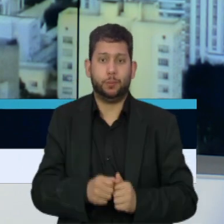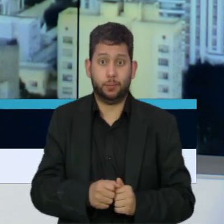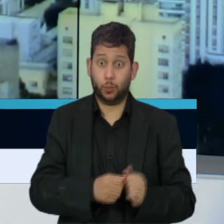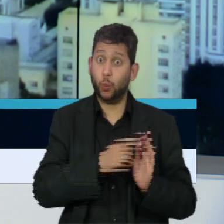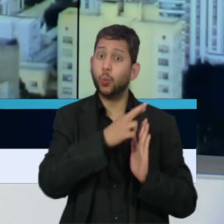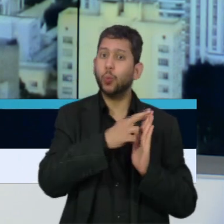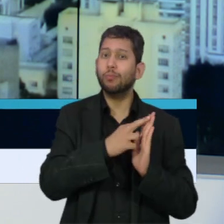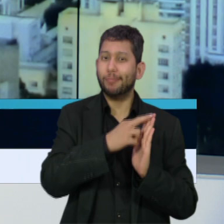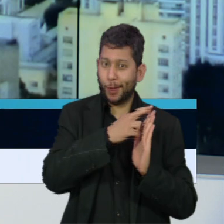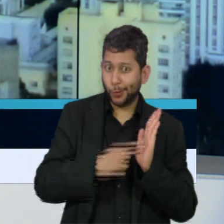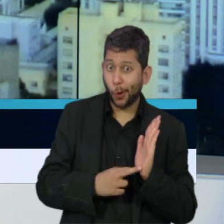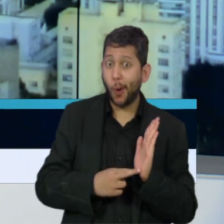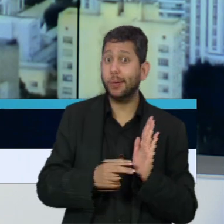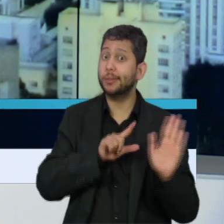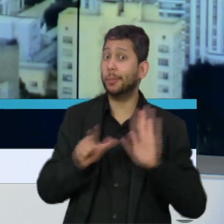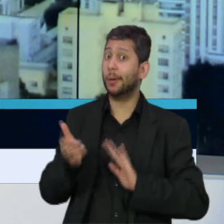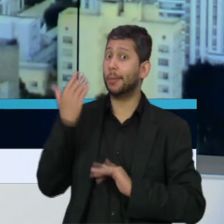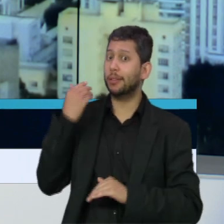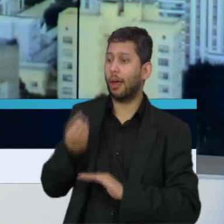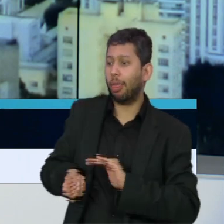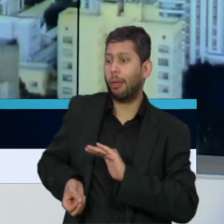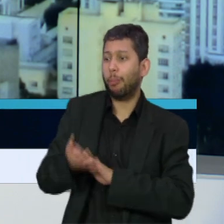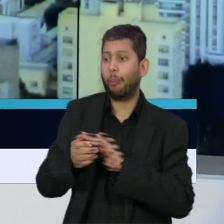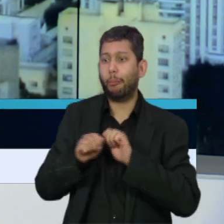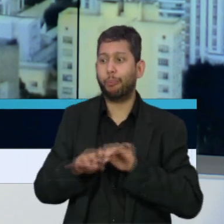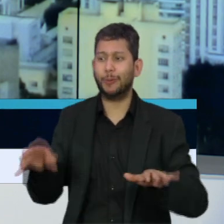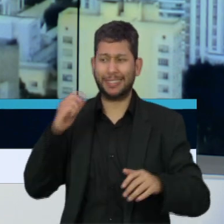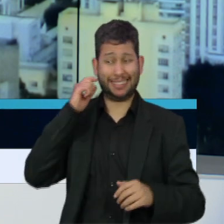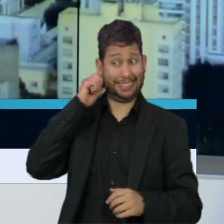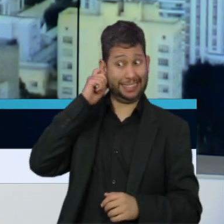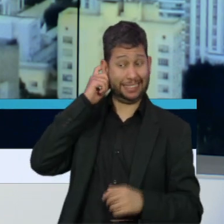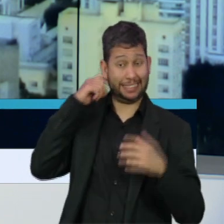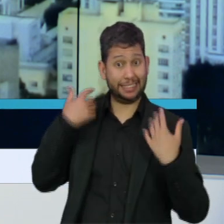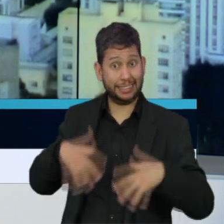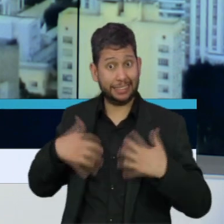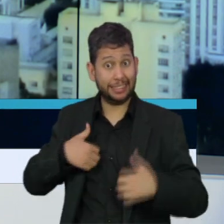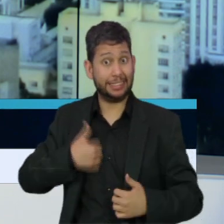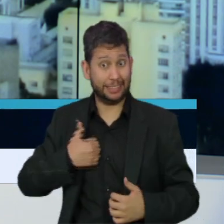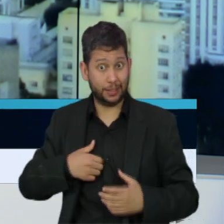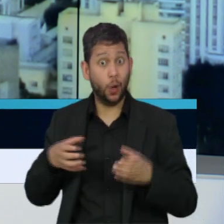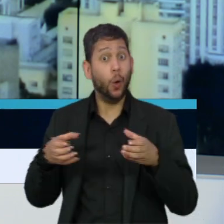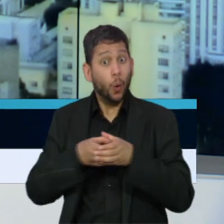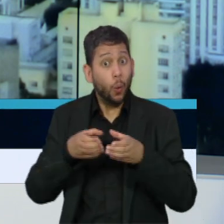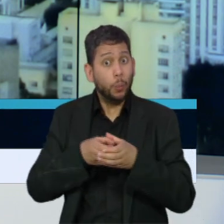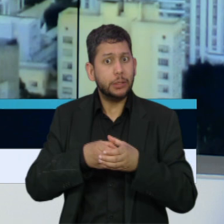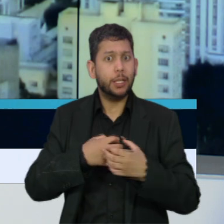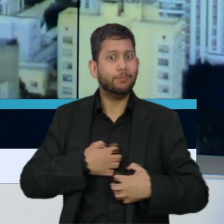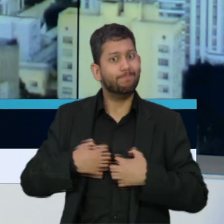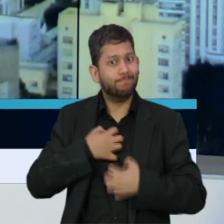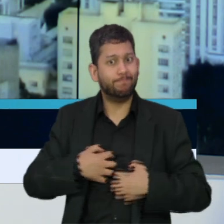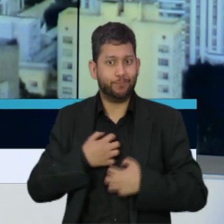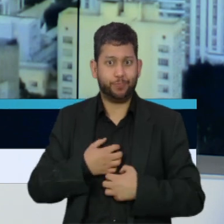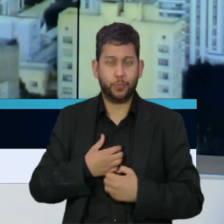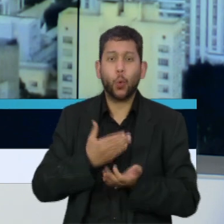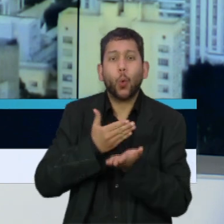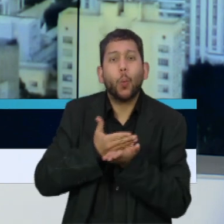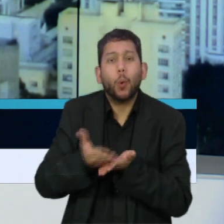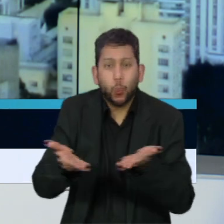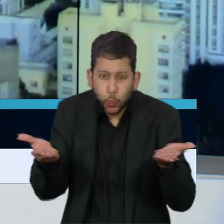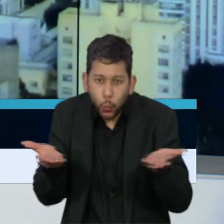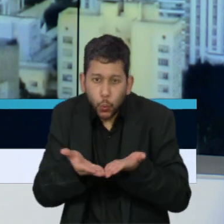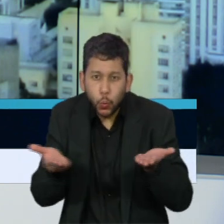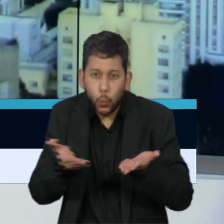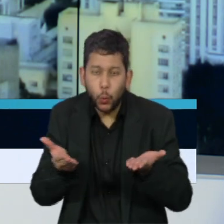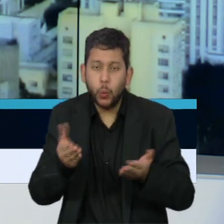documento vazado na semana passada gerou desconforto entre os integrantes da comissão. Logo no início da sessão de hoje,